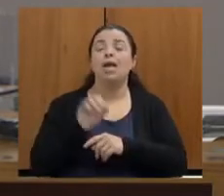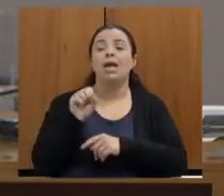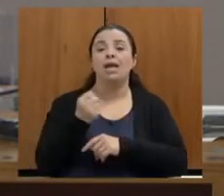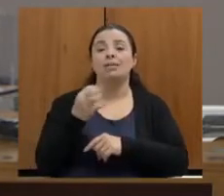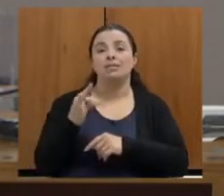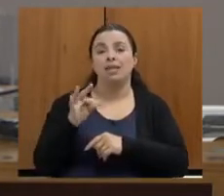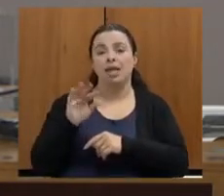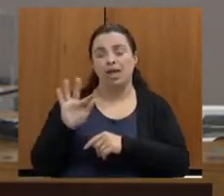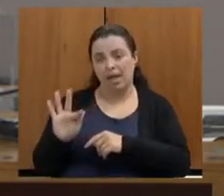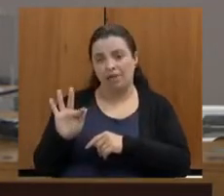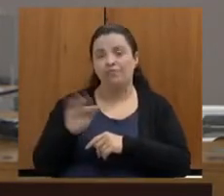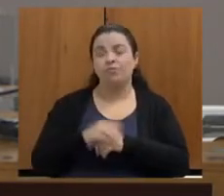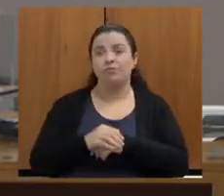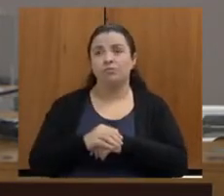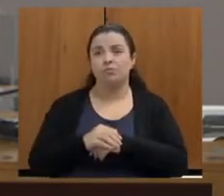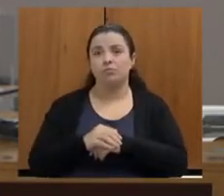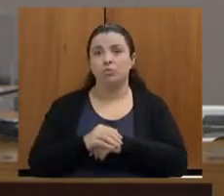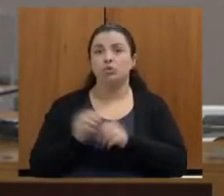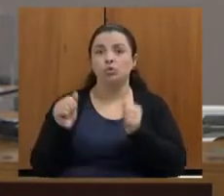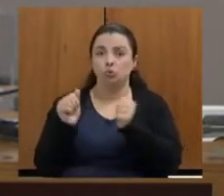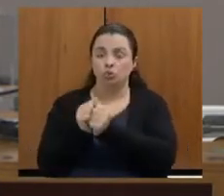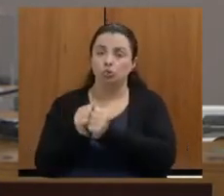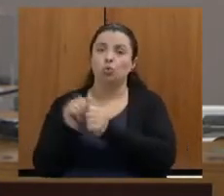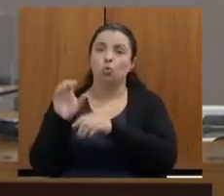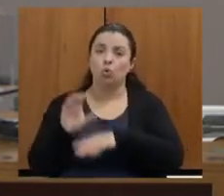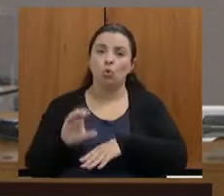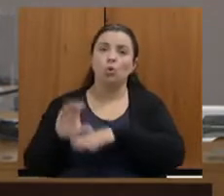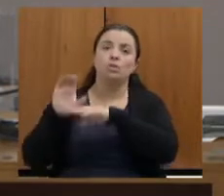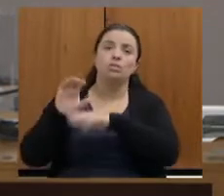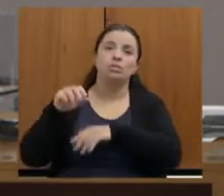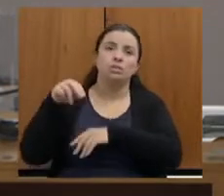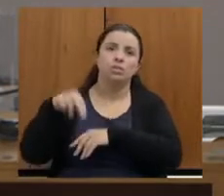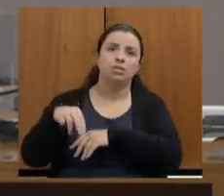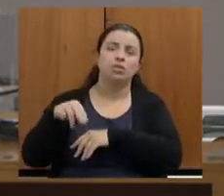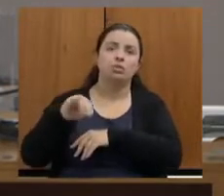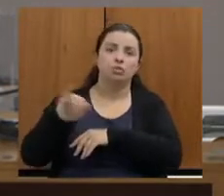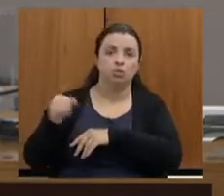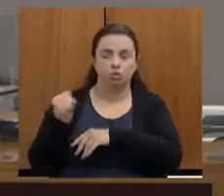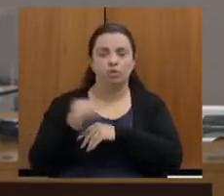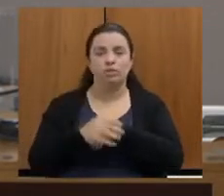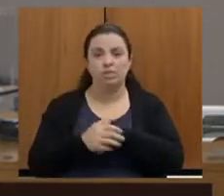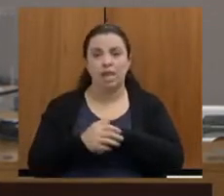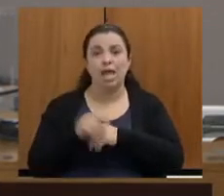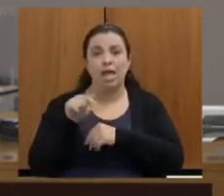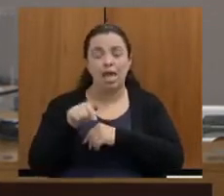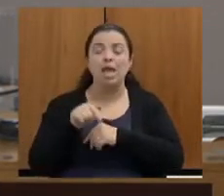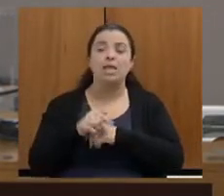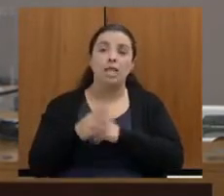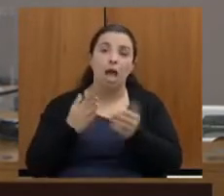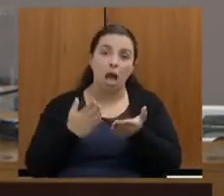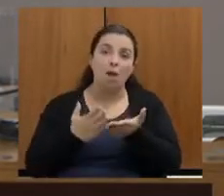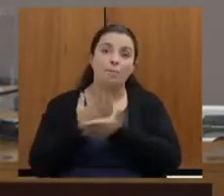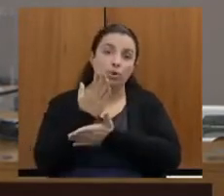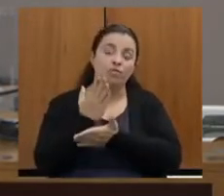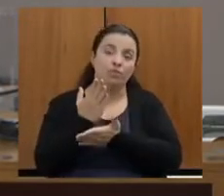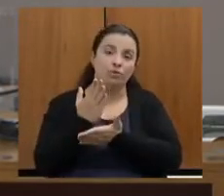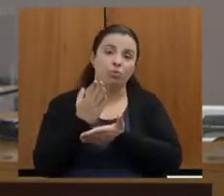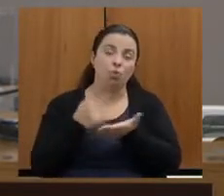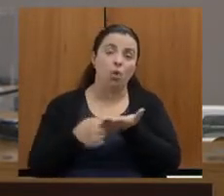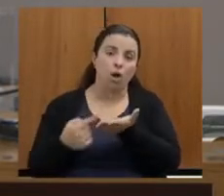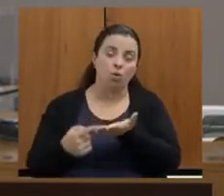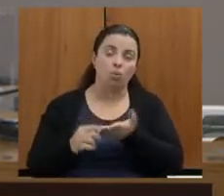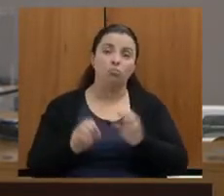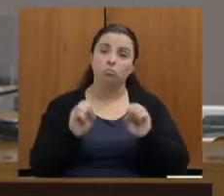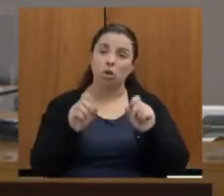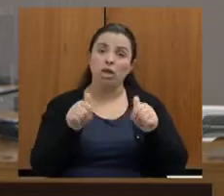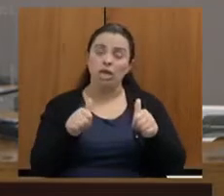especialmente o STF está apressando o processo do acordo bem até aí tudo bem Podemos fazer este acordo desde que